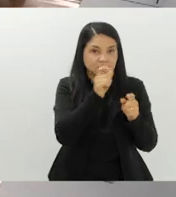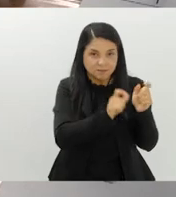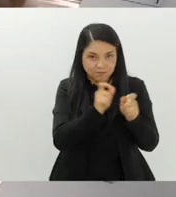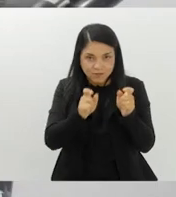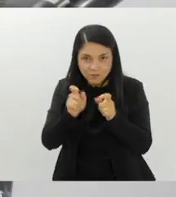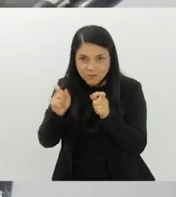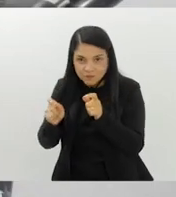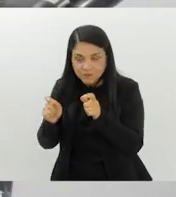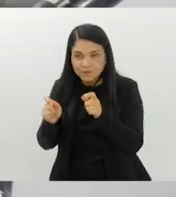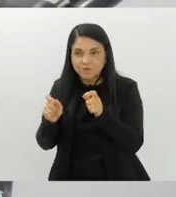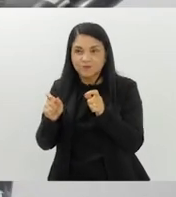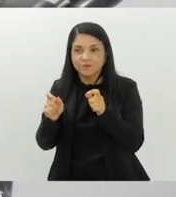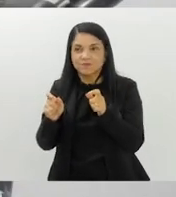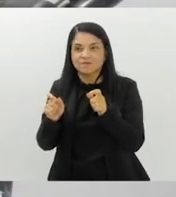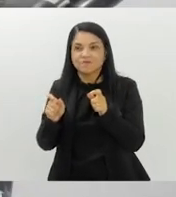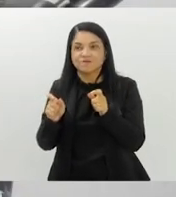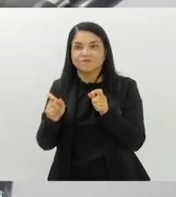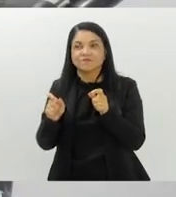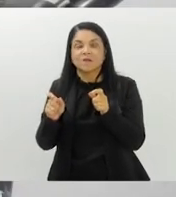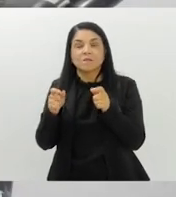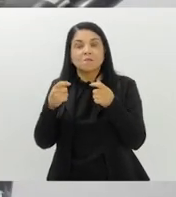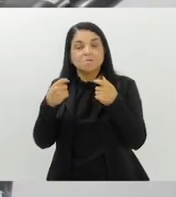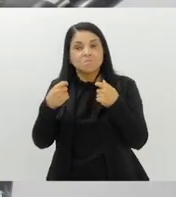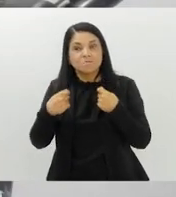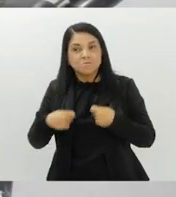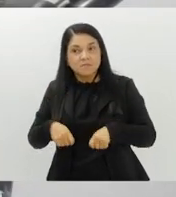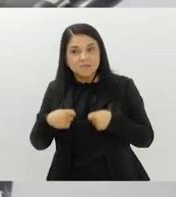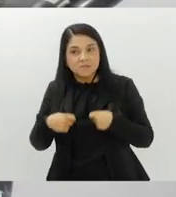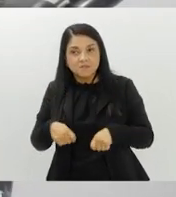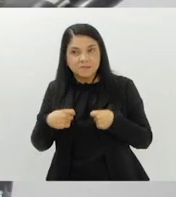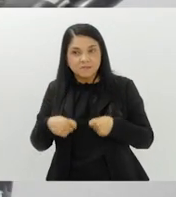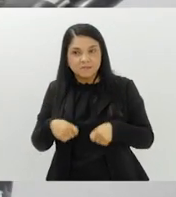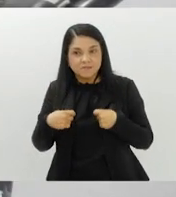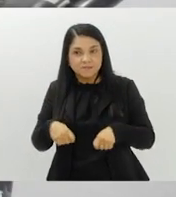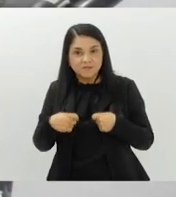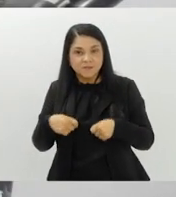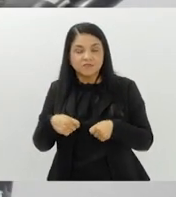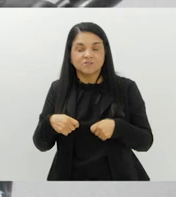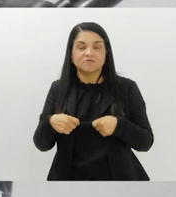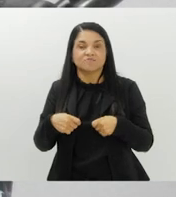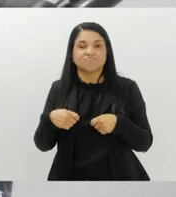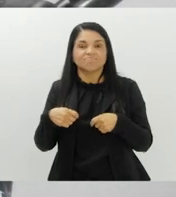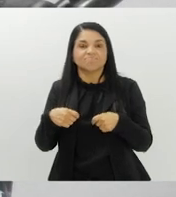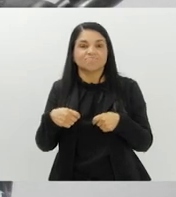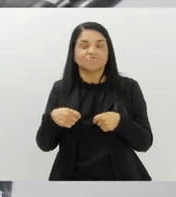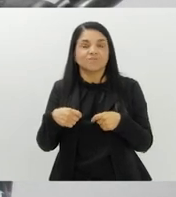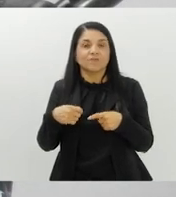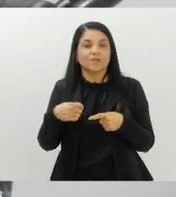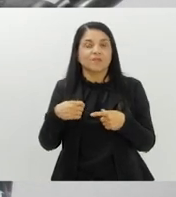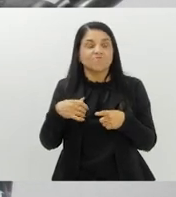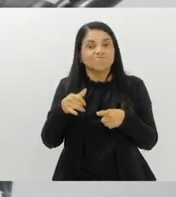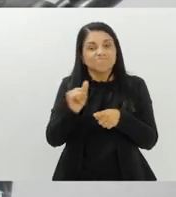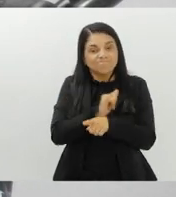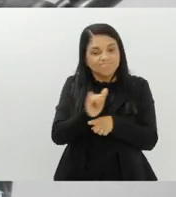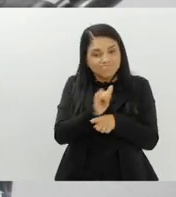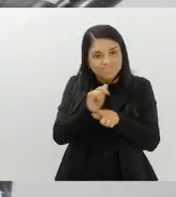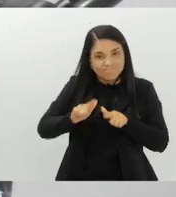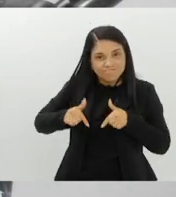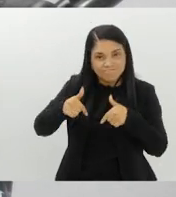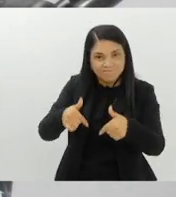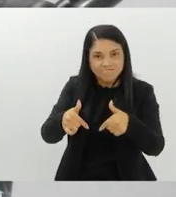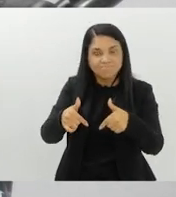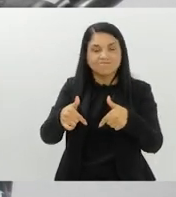E a gente tem uma série de medidas, né, para poder permitir